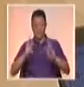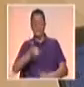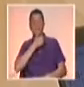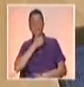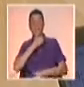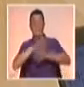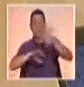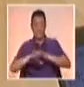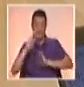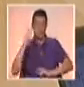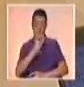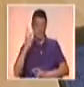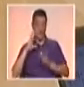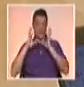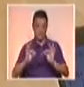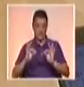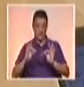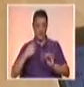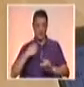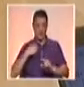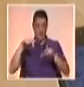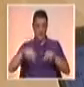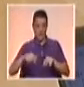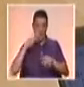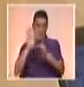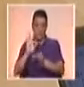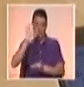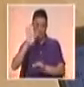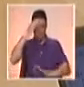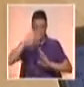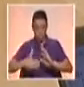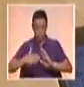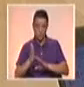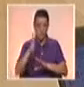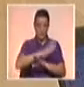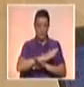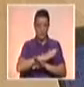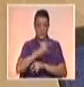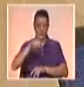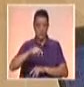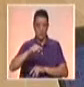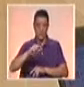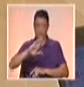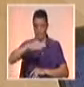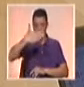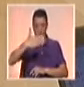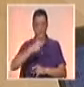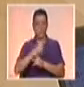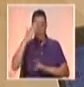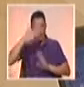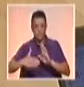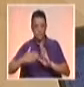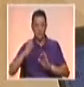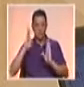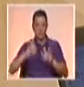fazer. O que é que vamos fazer, não é? E então, esta foi uma das oportunidades que surgiu na altura, não é? Foi precisamente o primeiro ano em que... Mas surgiu-lhe como?